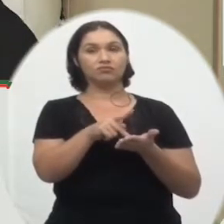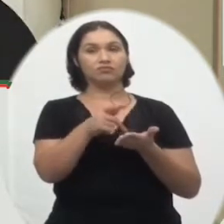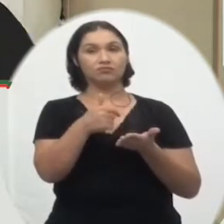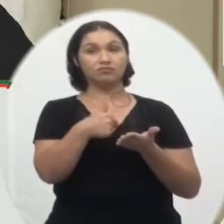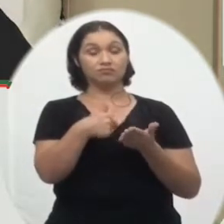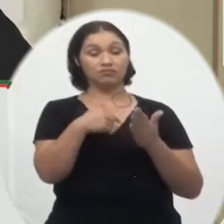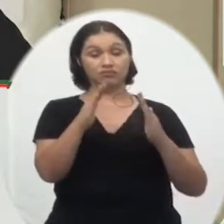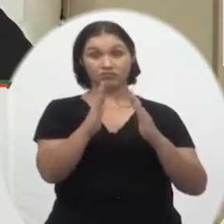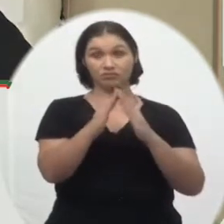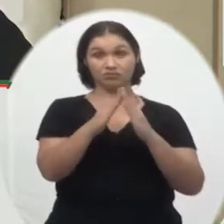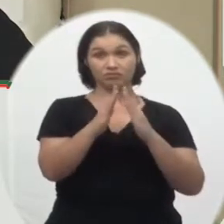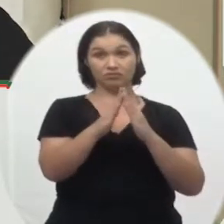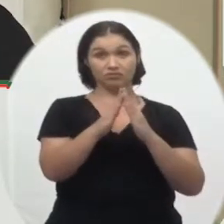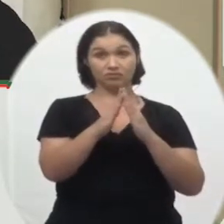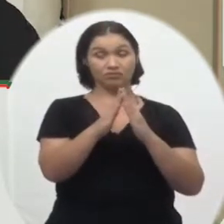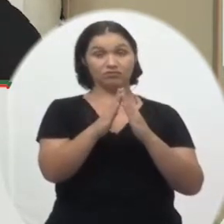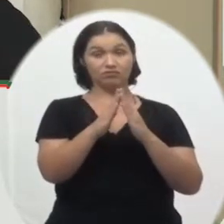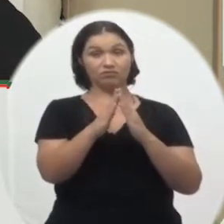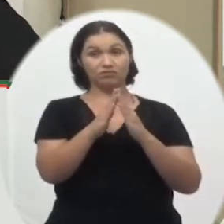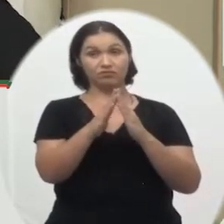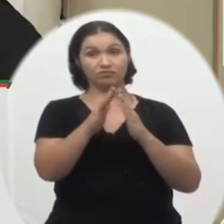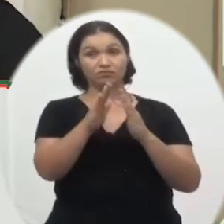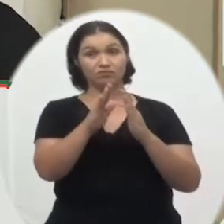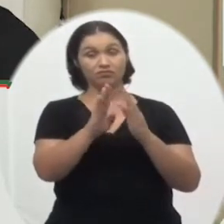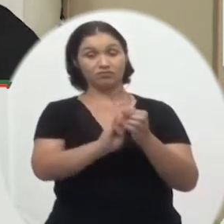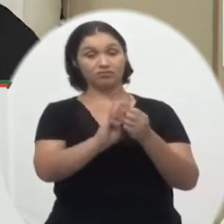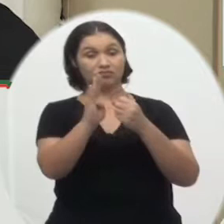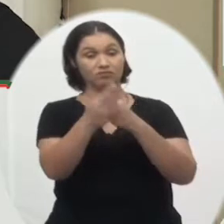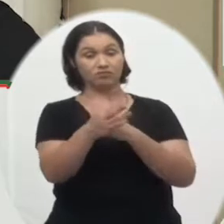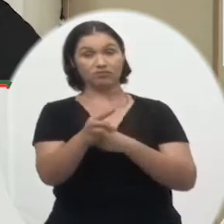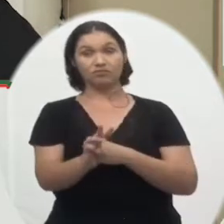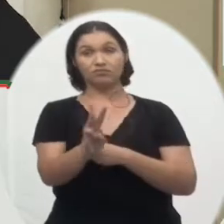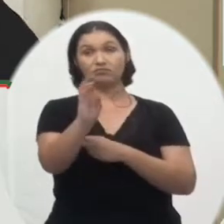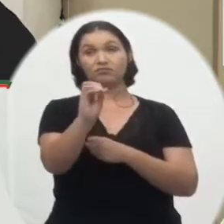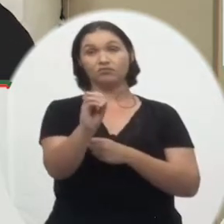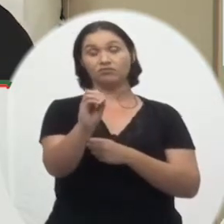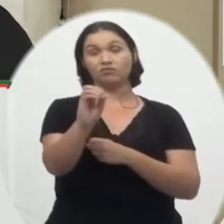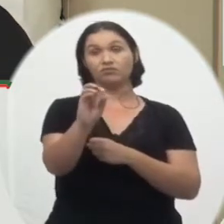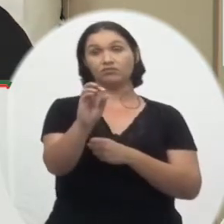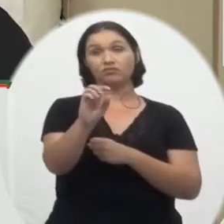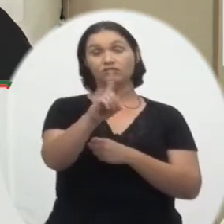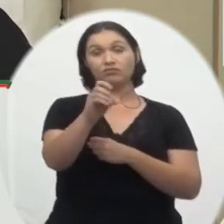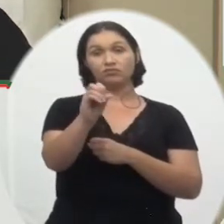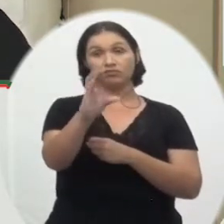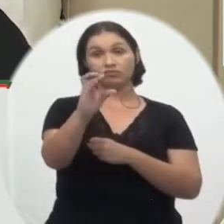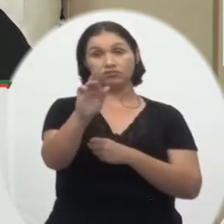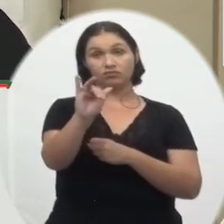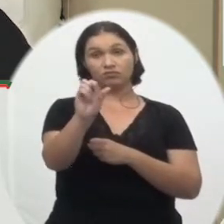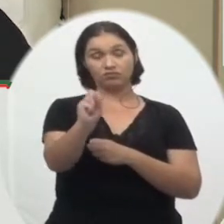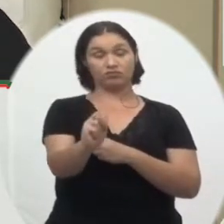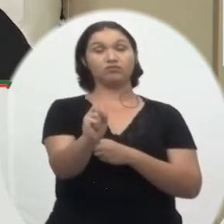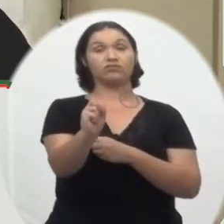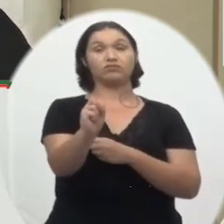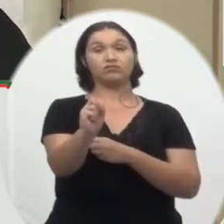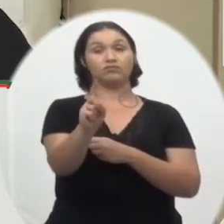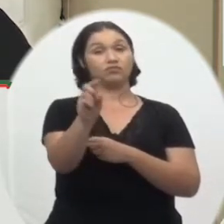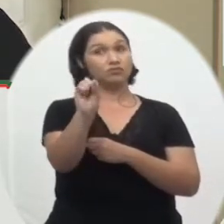morador há 18 anos do bairro Vozocris, morei lá 18 anos, e eu acho que o vereador,